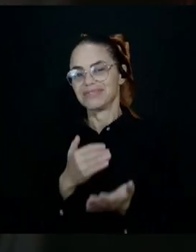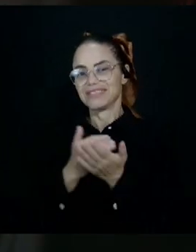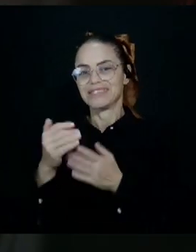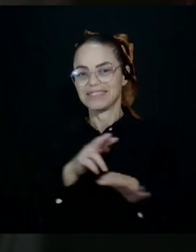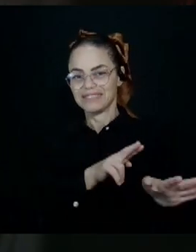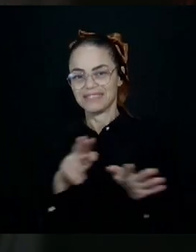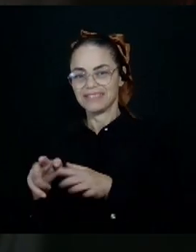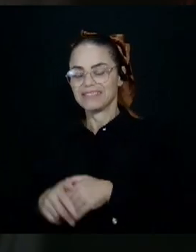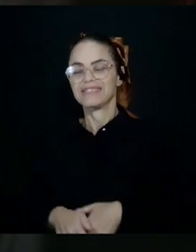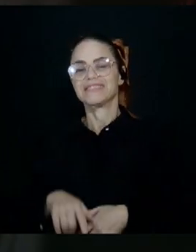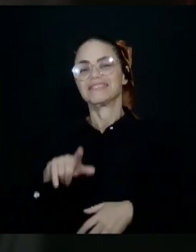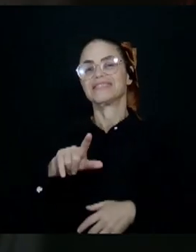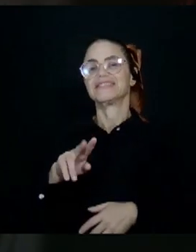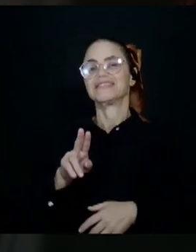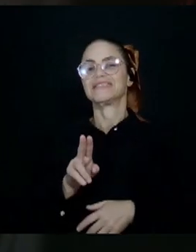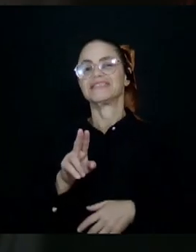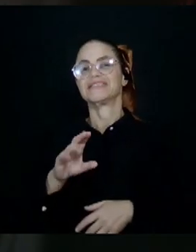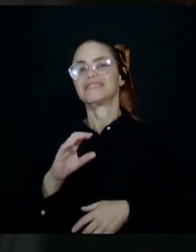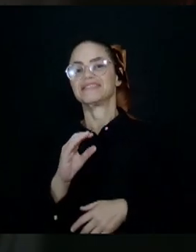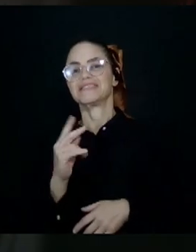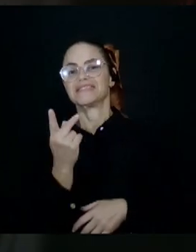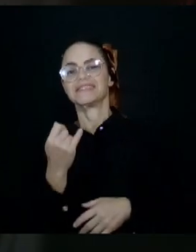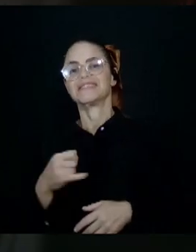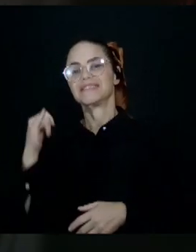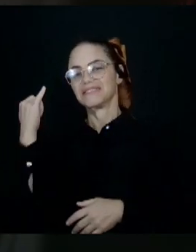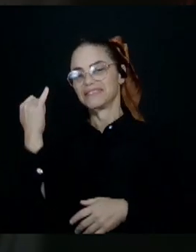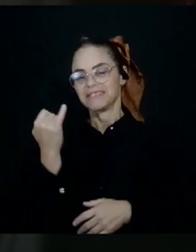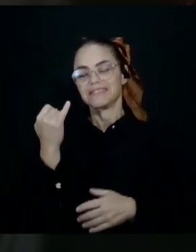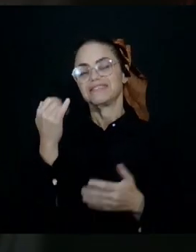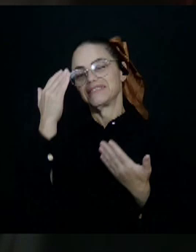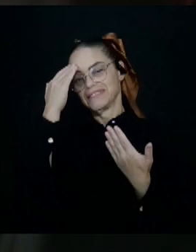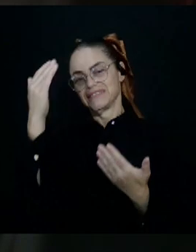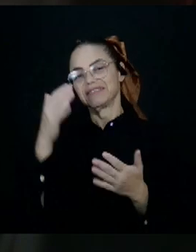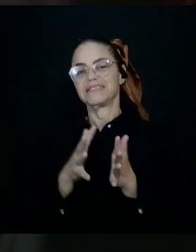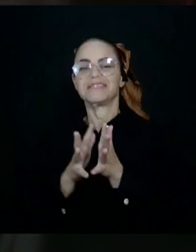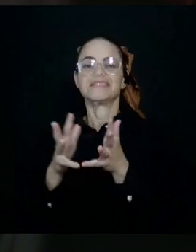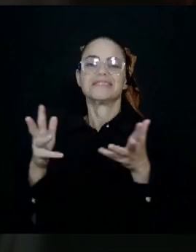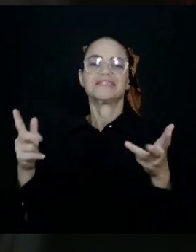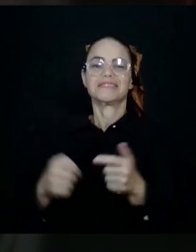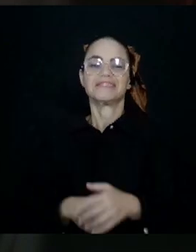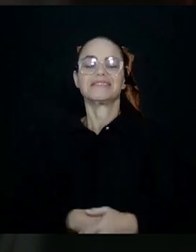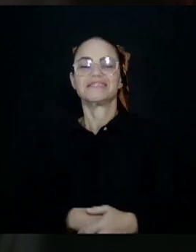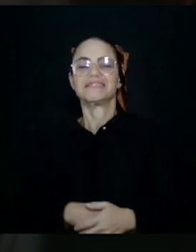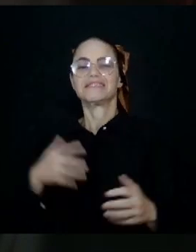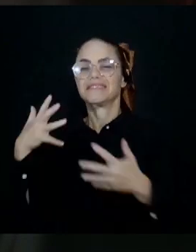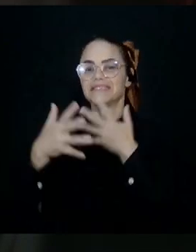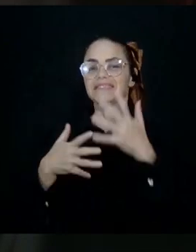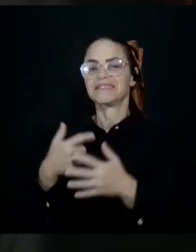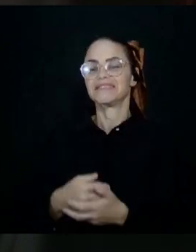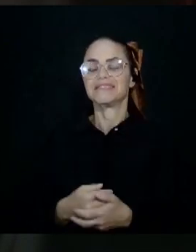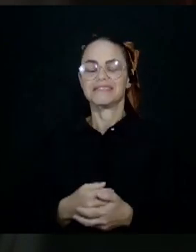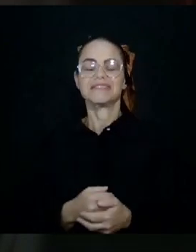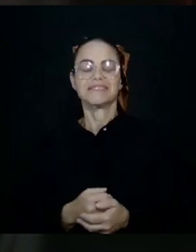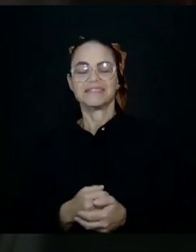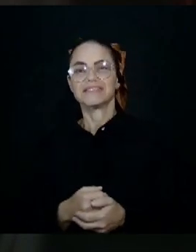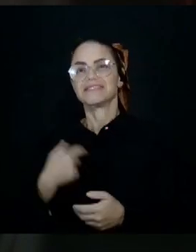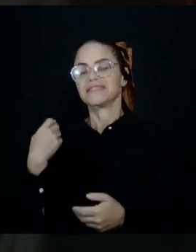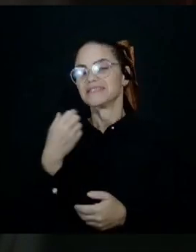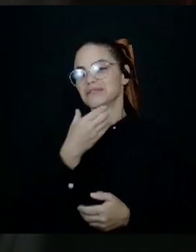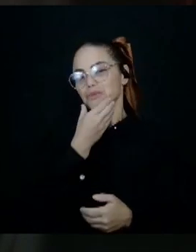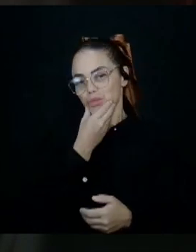quero te agradecer por essa fala magnífica que você trouxe para a gente, né? Como homem,